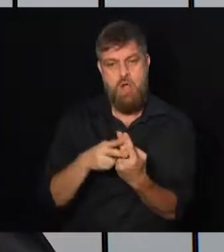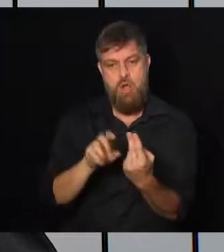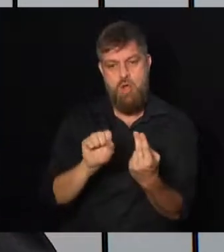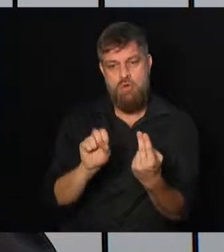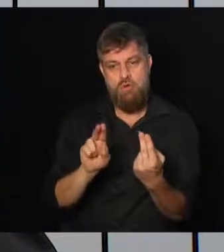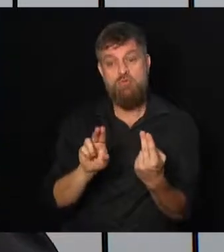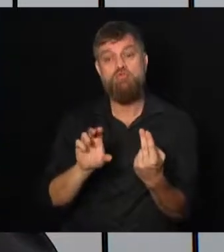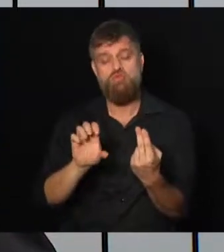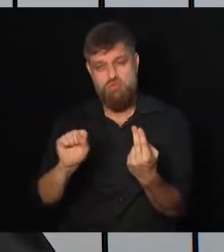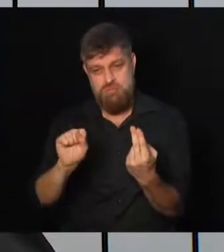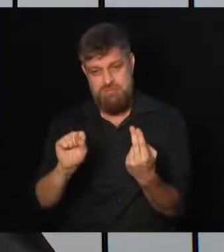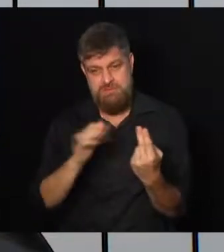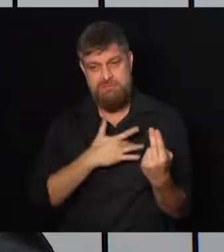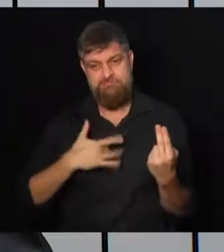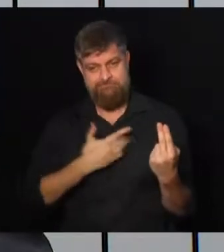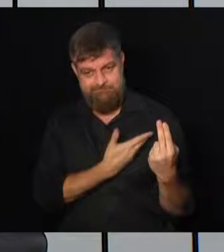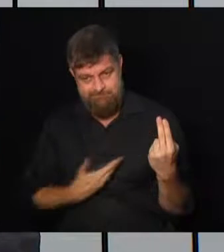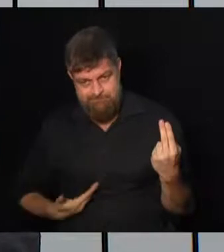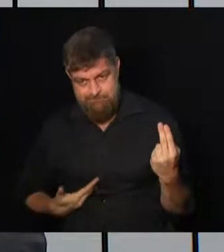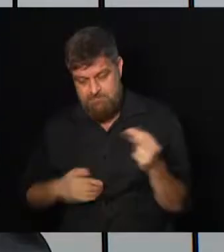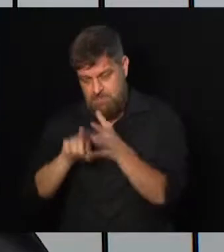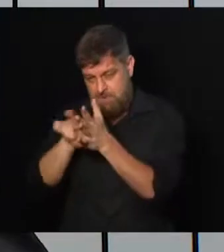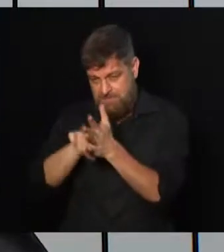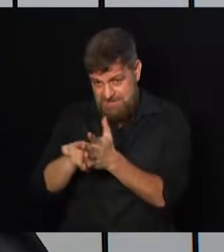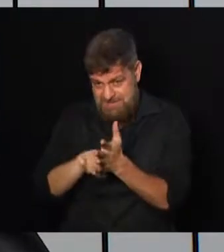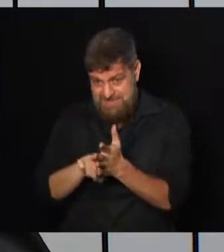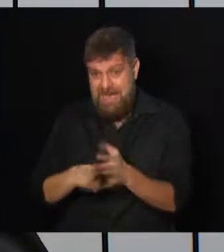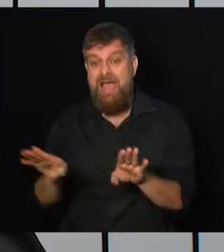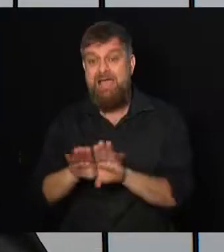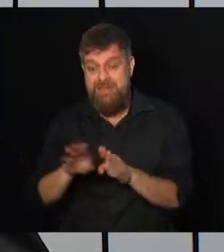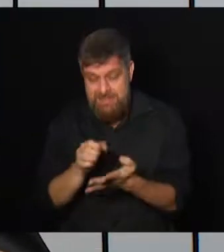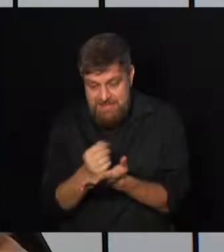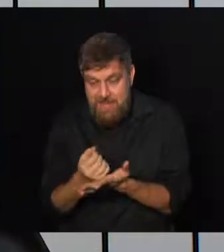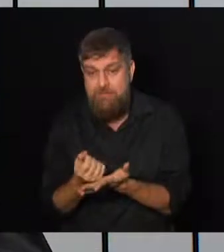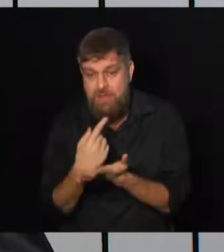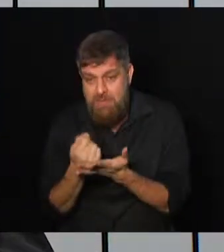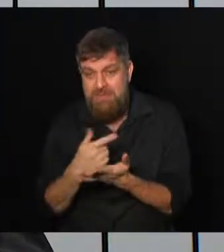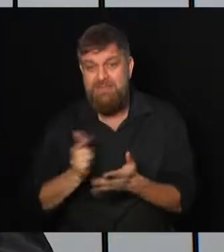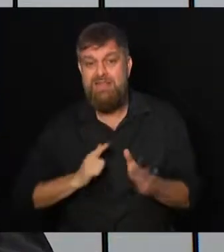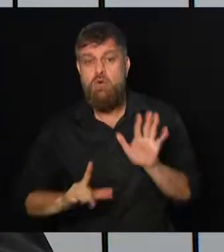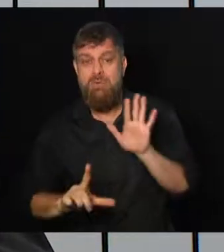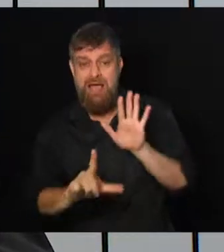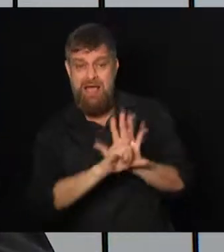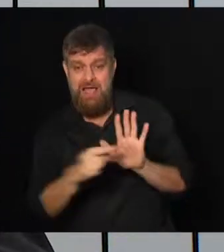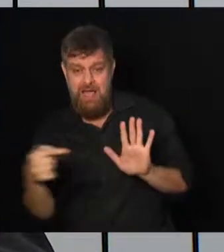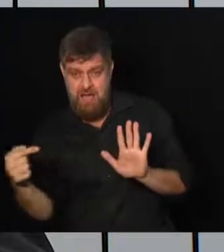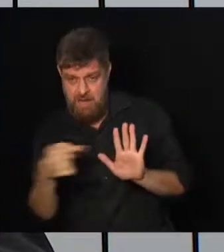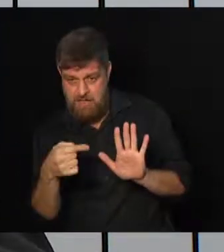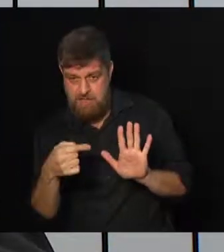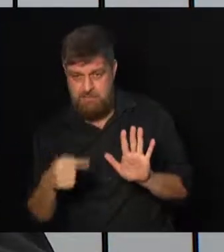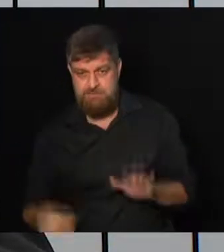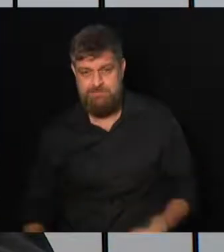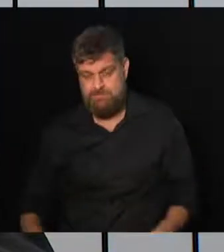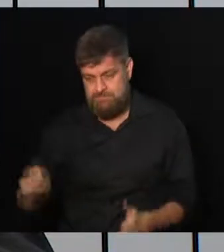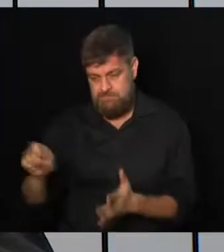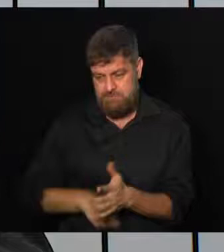que é o SUS, né? Desde os exames até os medicamentos. Inclusive, tem uma lei que foi promulgada, a